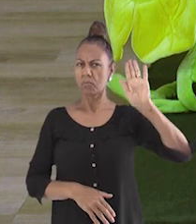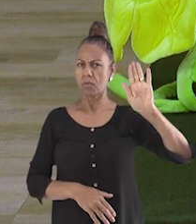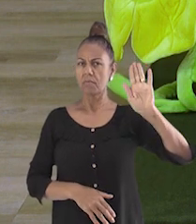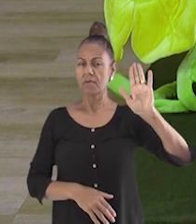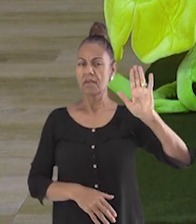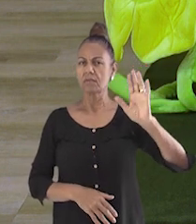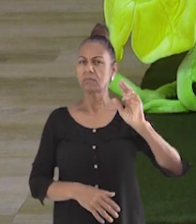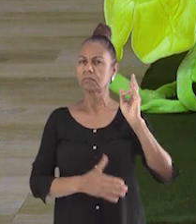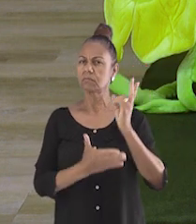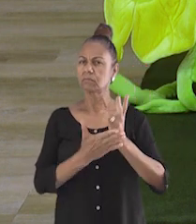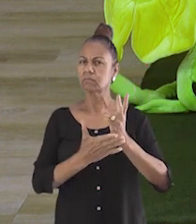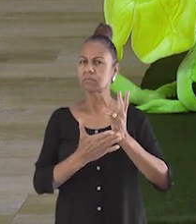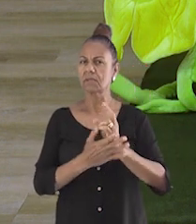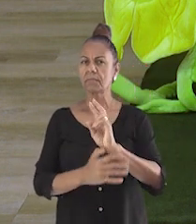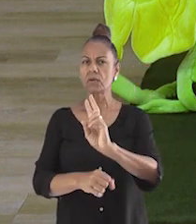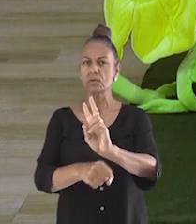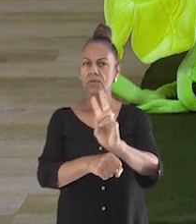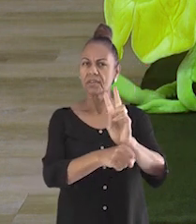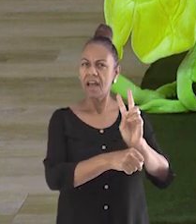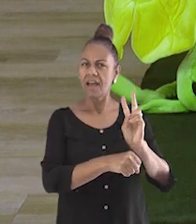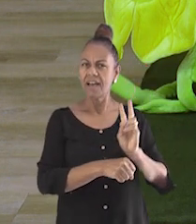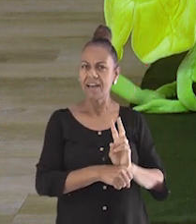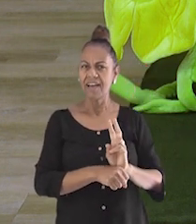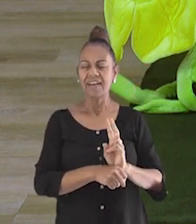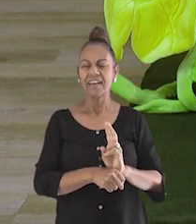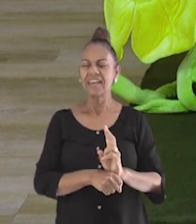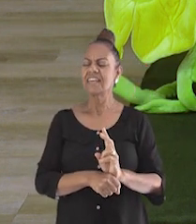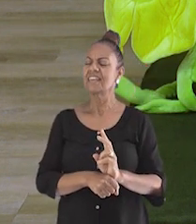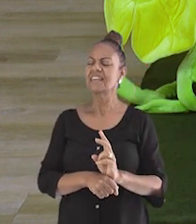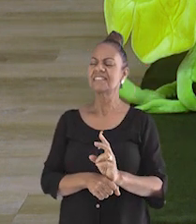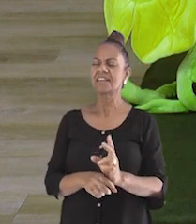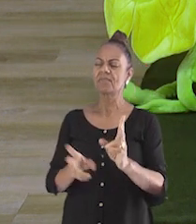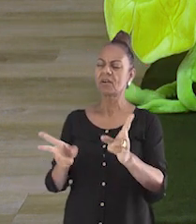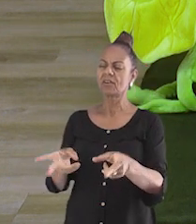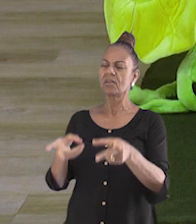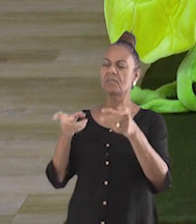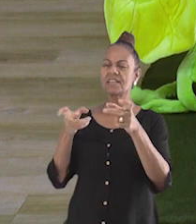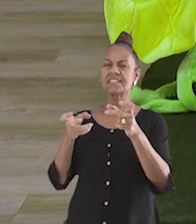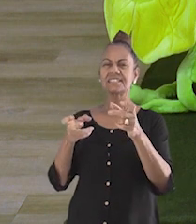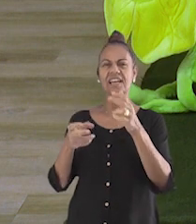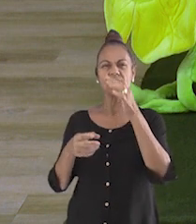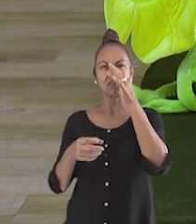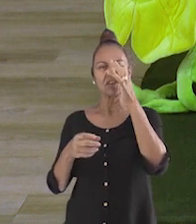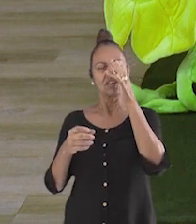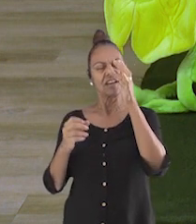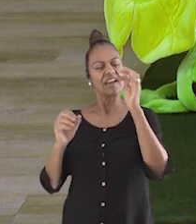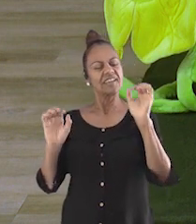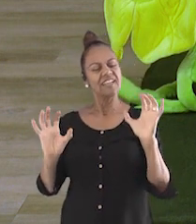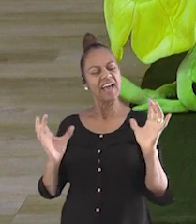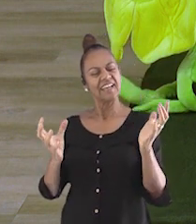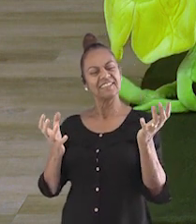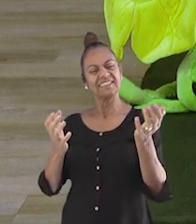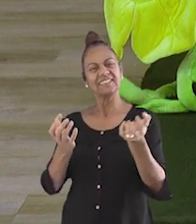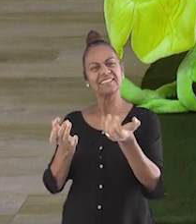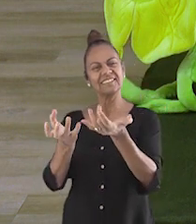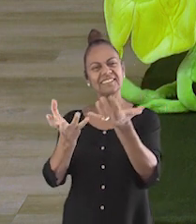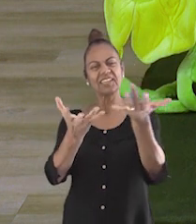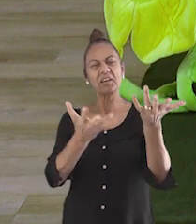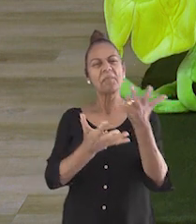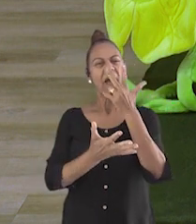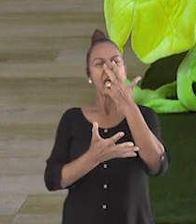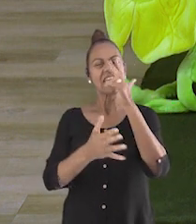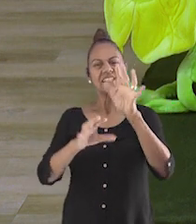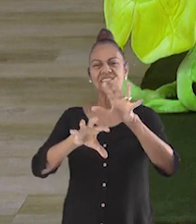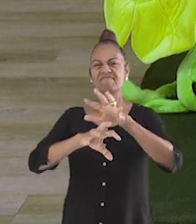felicidade sem fim. Prometi que da natureza eu sempre iria cuidar, pois toda vez